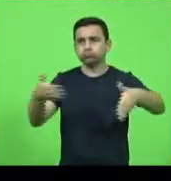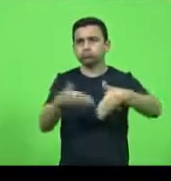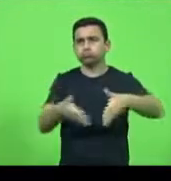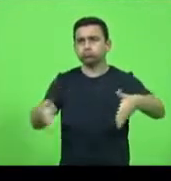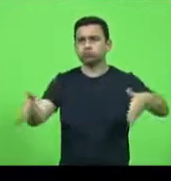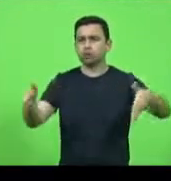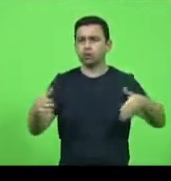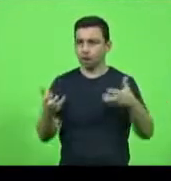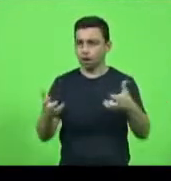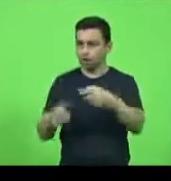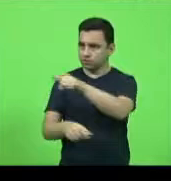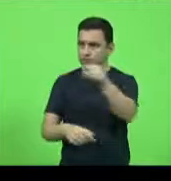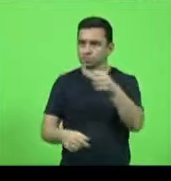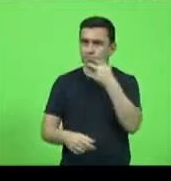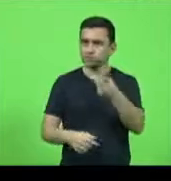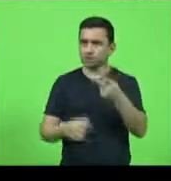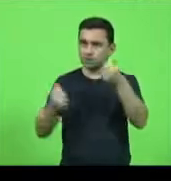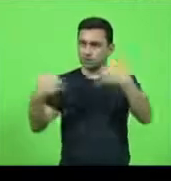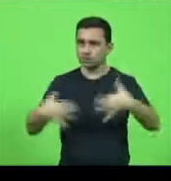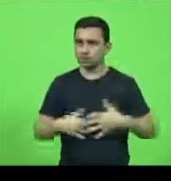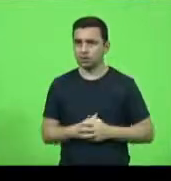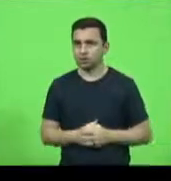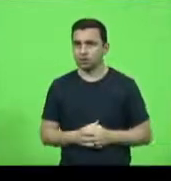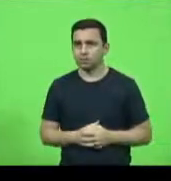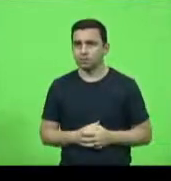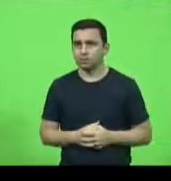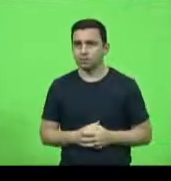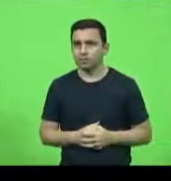alguém argumentasse isso aí. O prazo